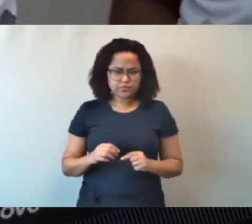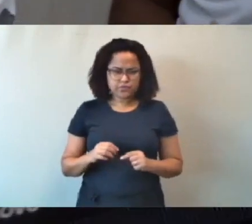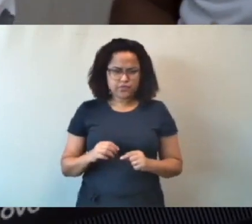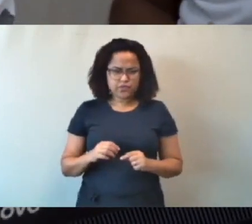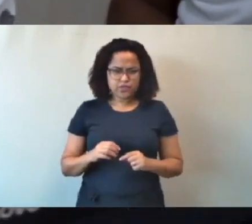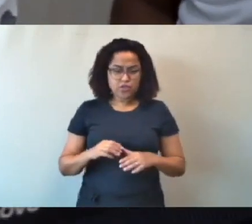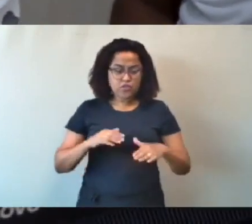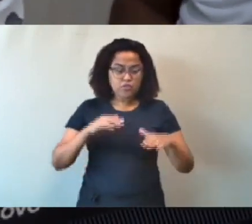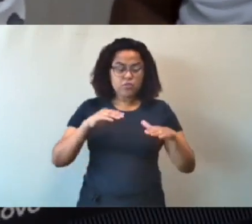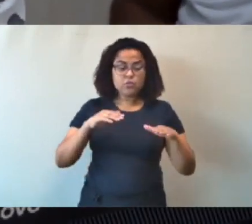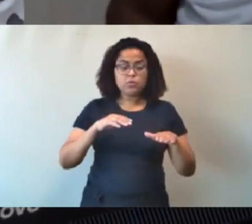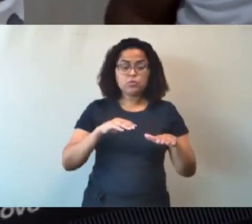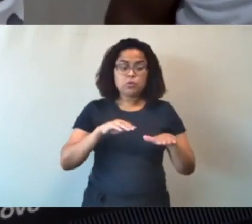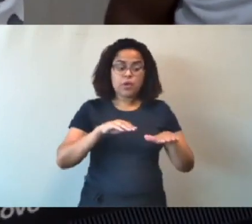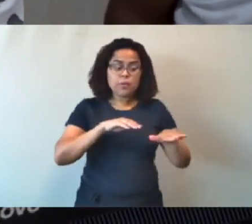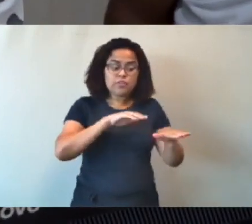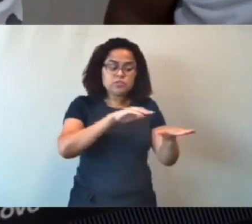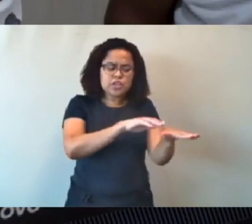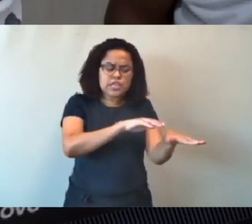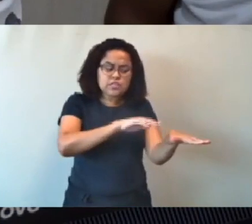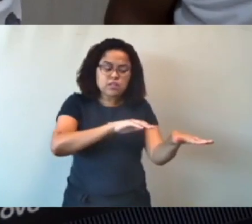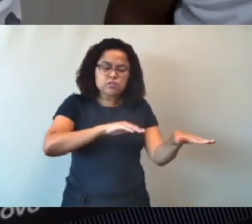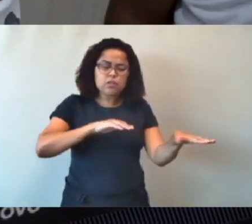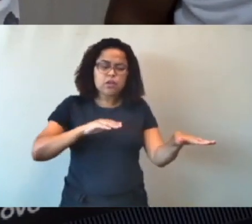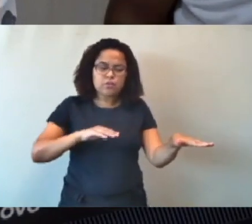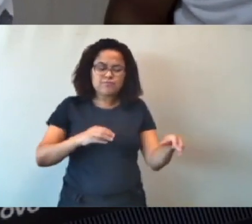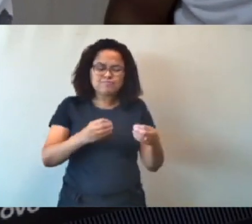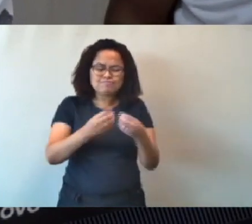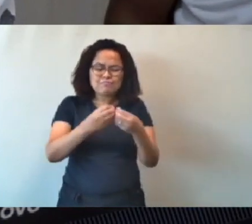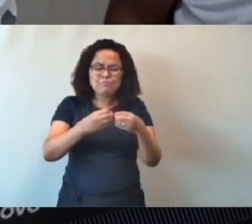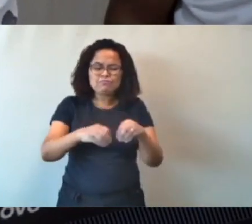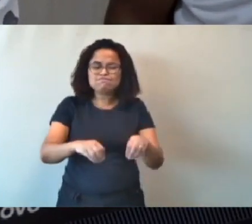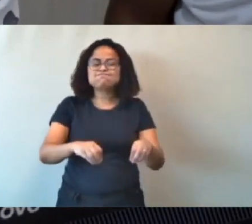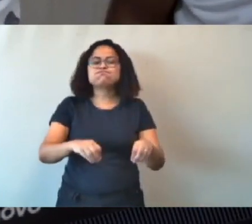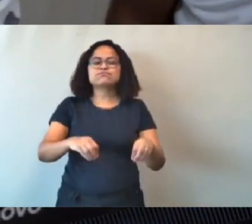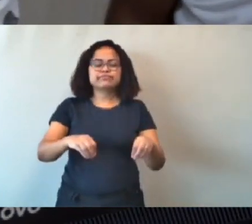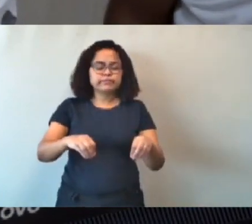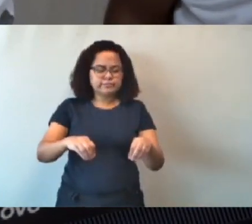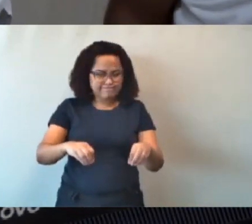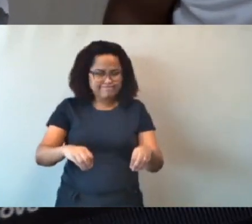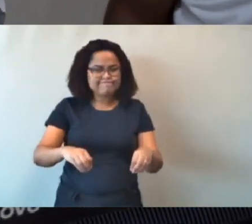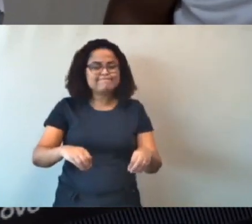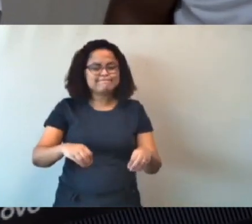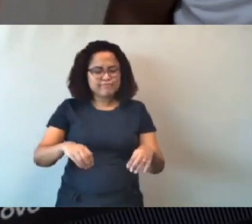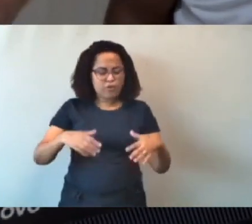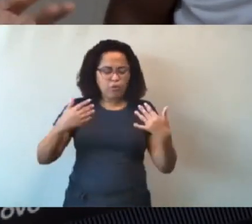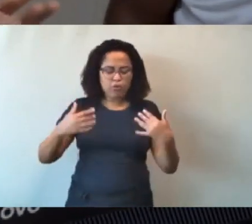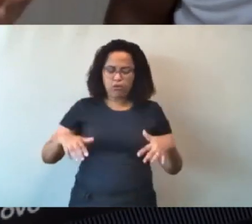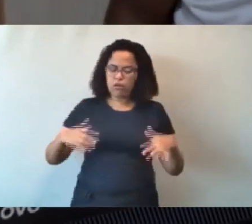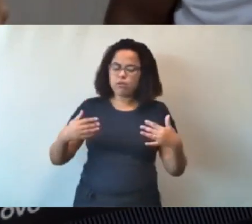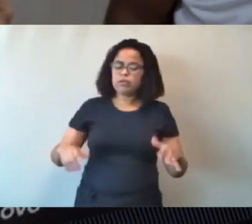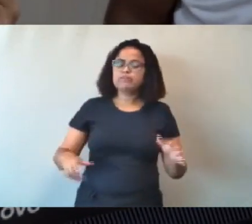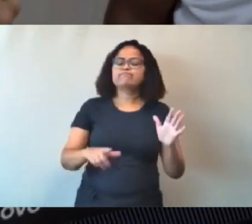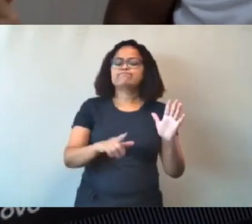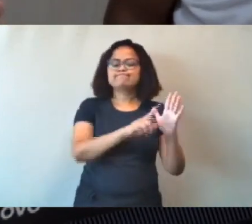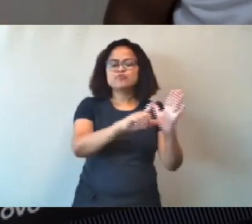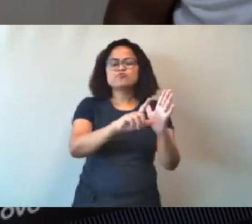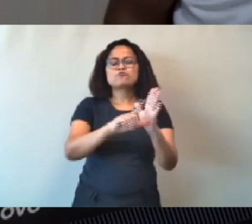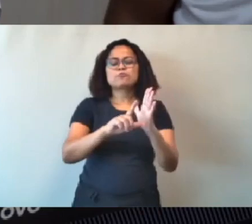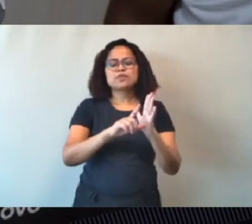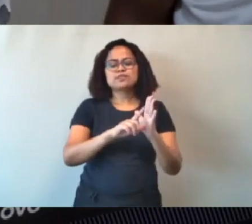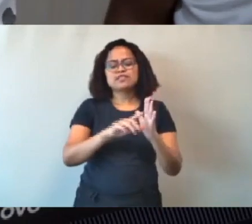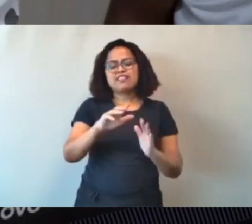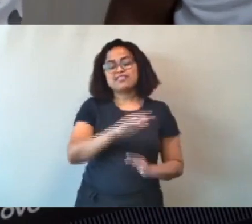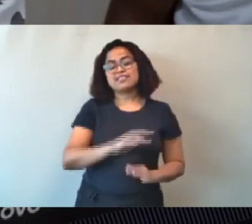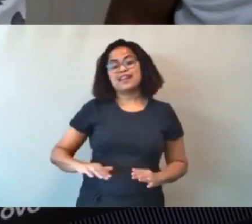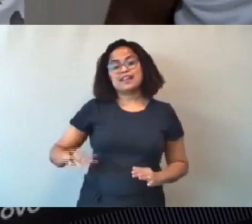Ou seja, isso seria um prejuízo muito grande para esses comerciantes que, de forma descentralizada, já